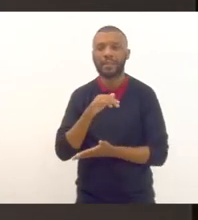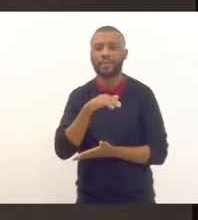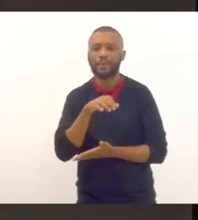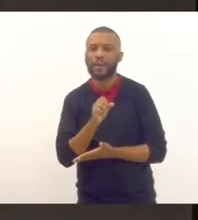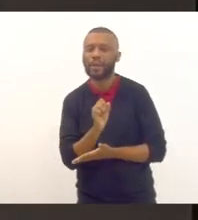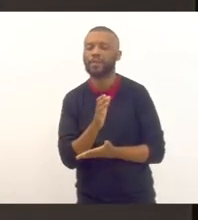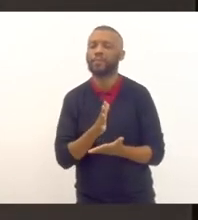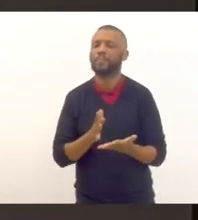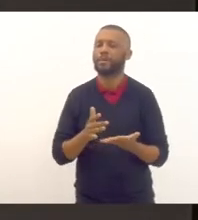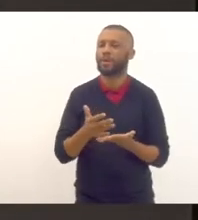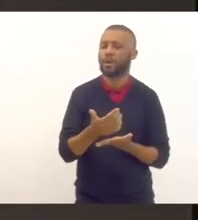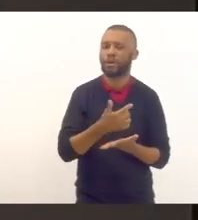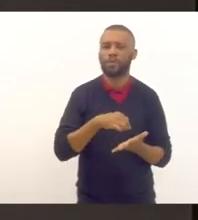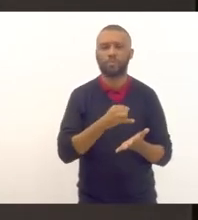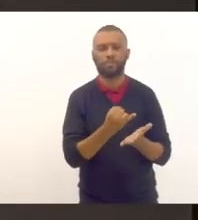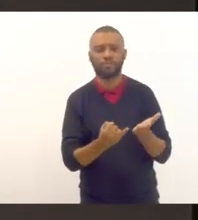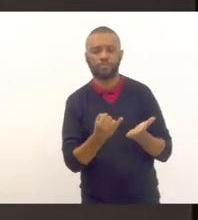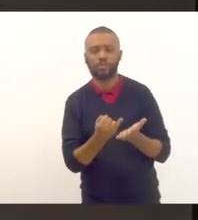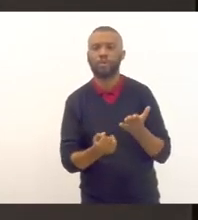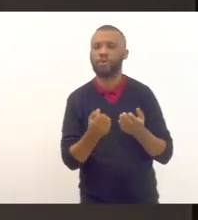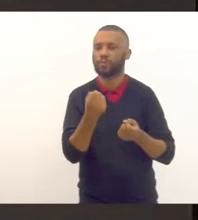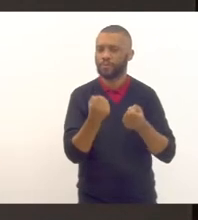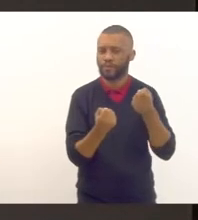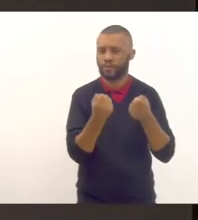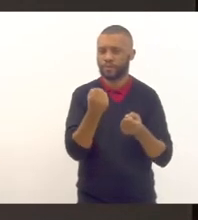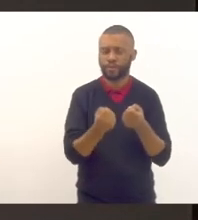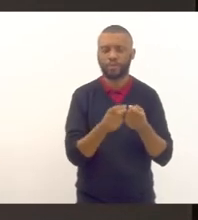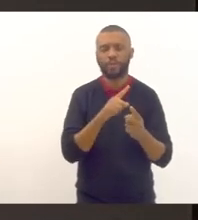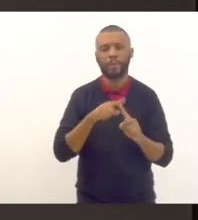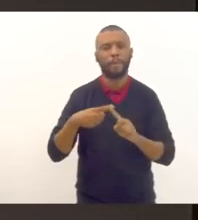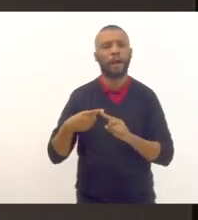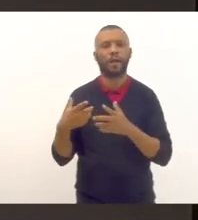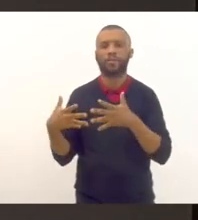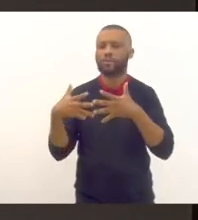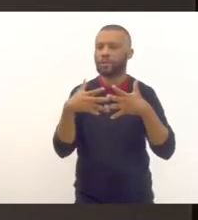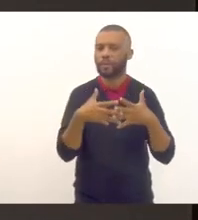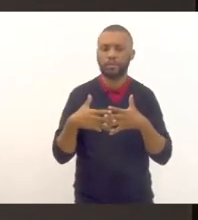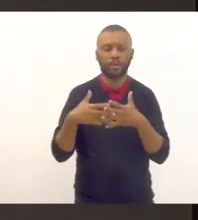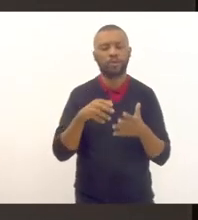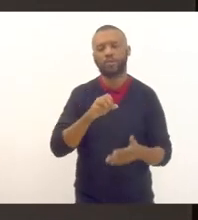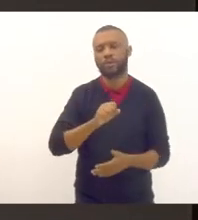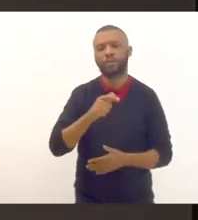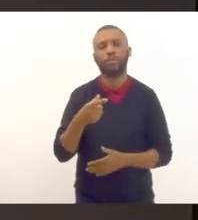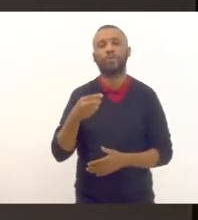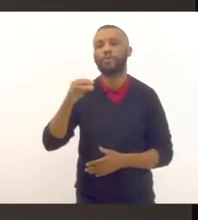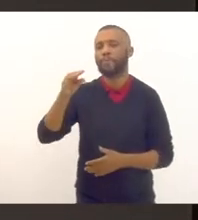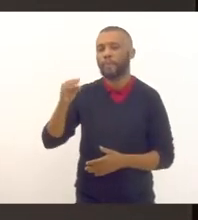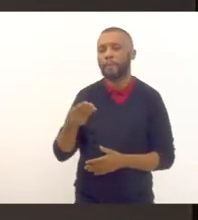do ICMS, dos automotores, do semi-reboque, está em